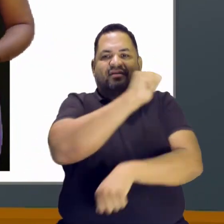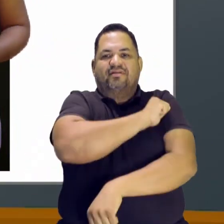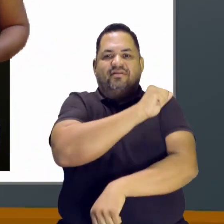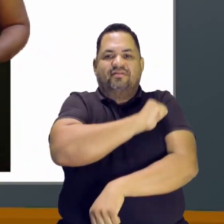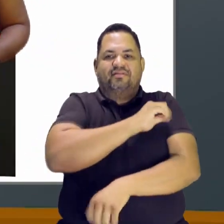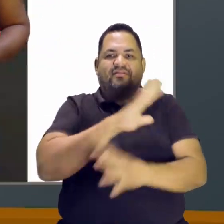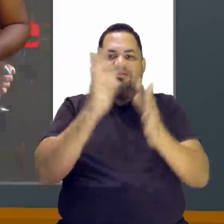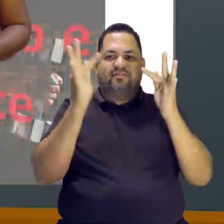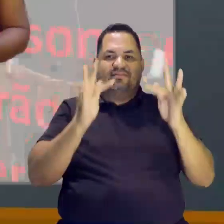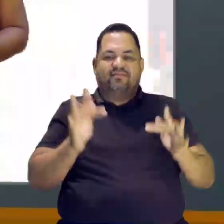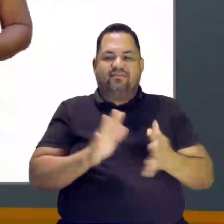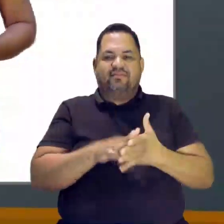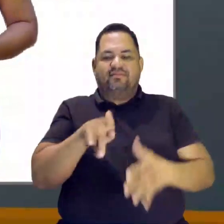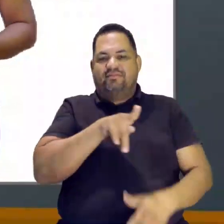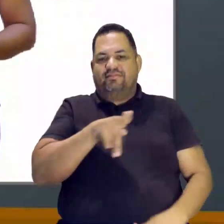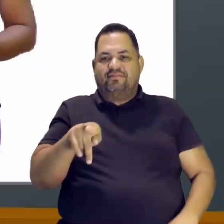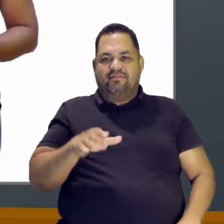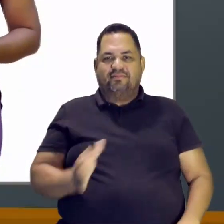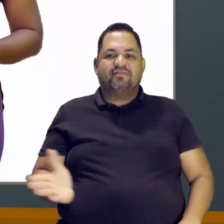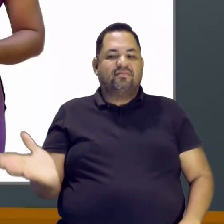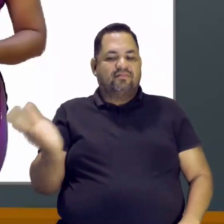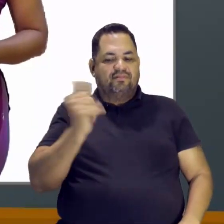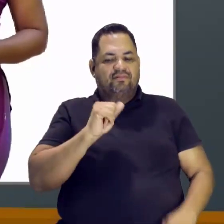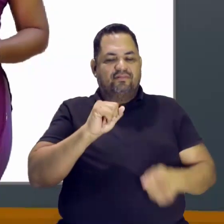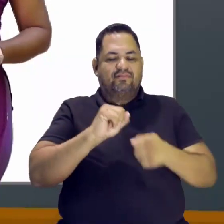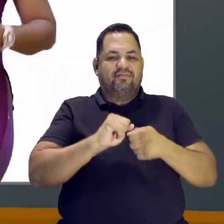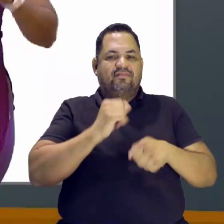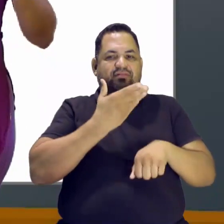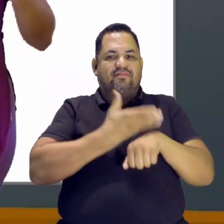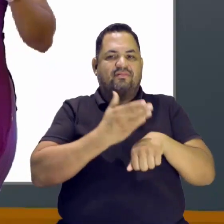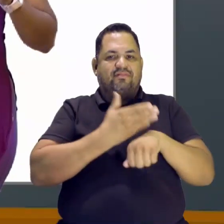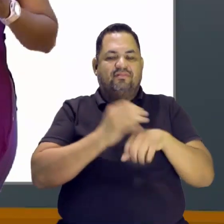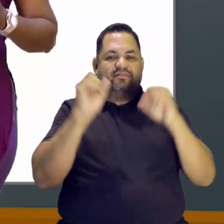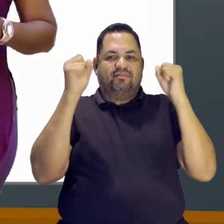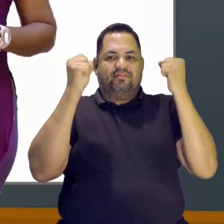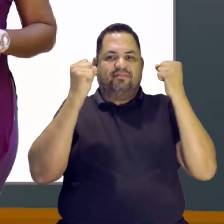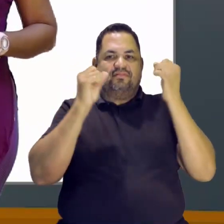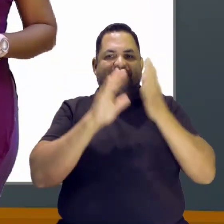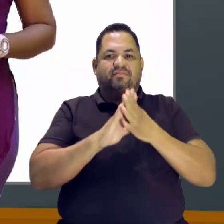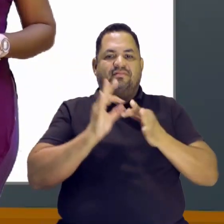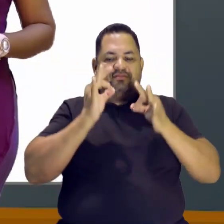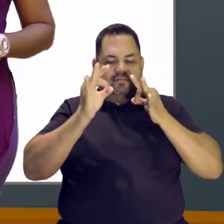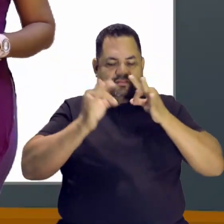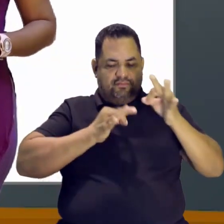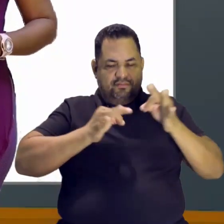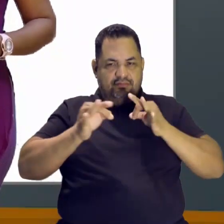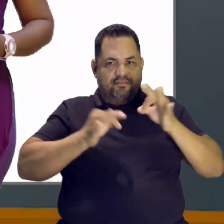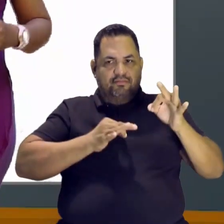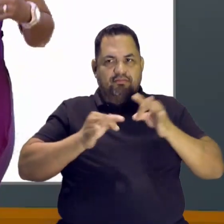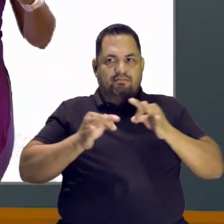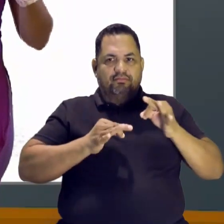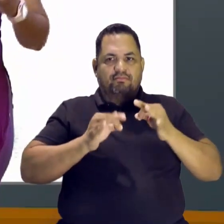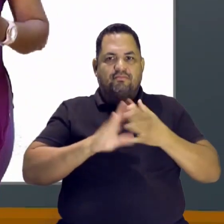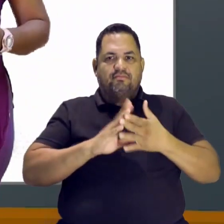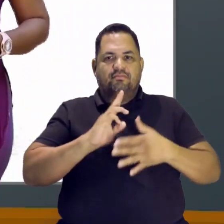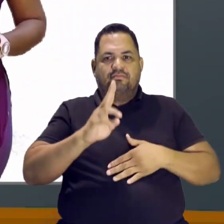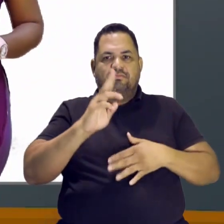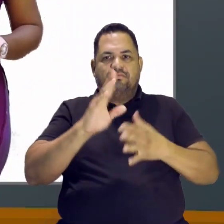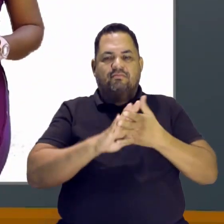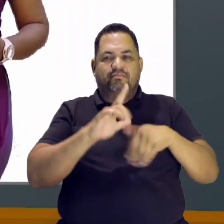felizes, professores, e vem fazer exercício físico também, de forma organizada, com frequência, com